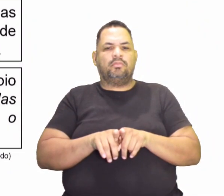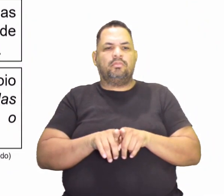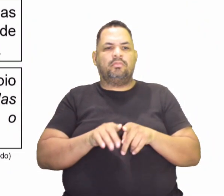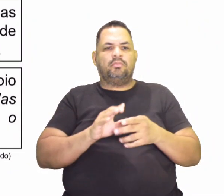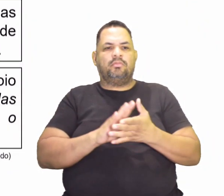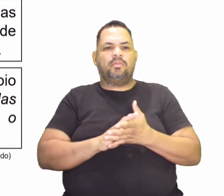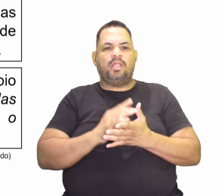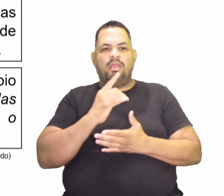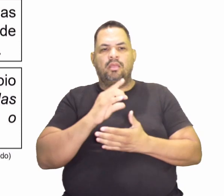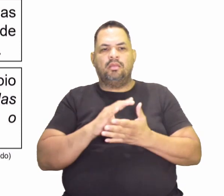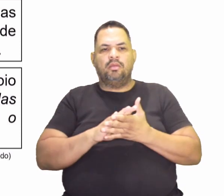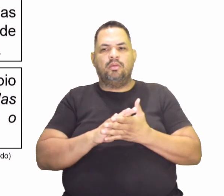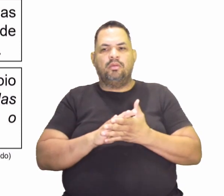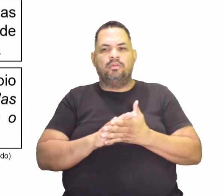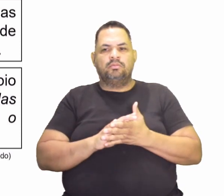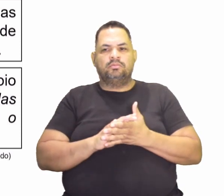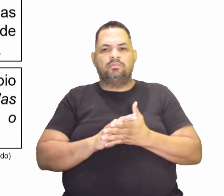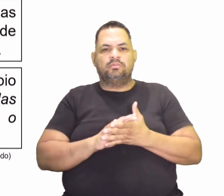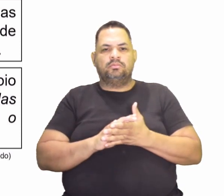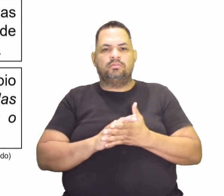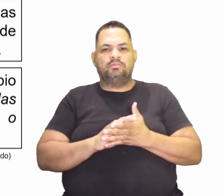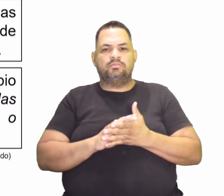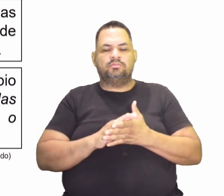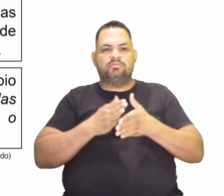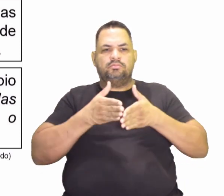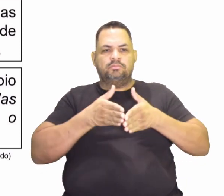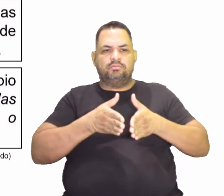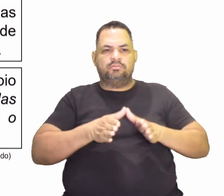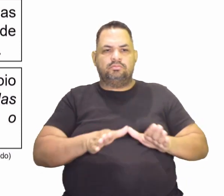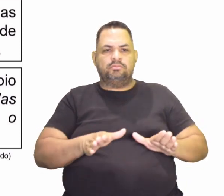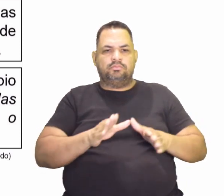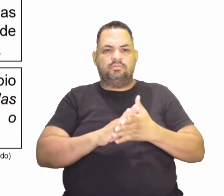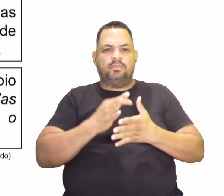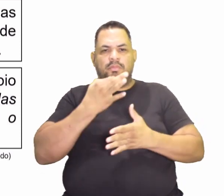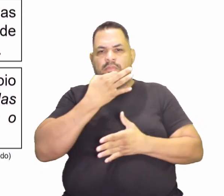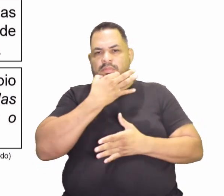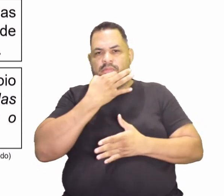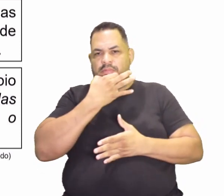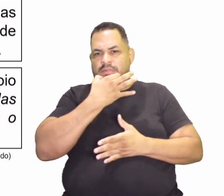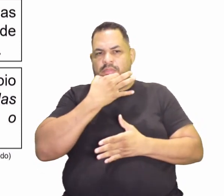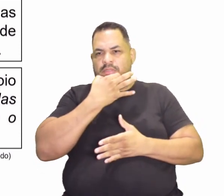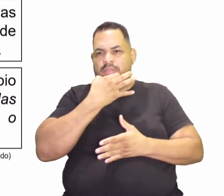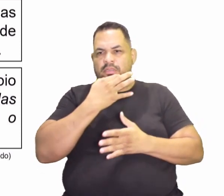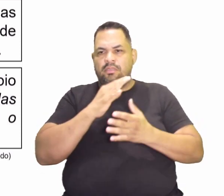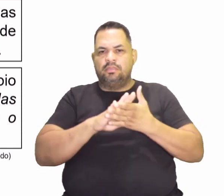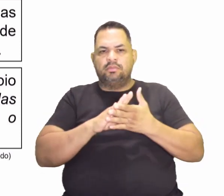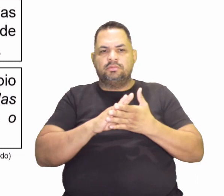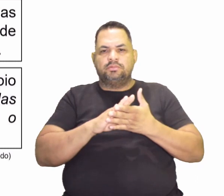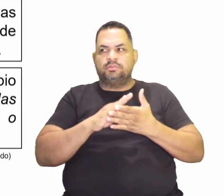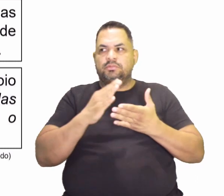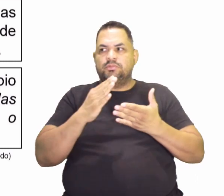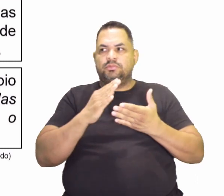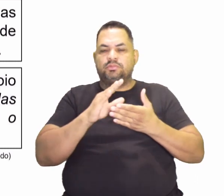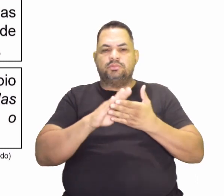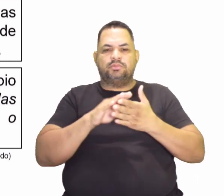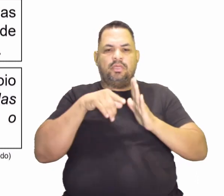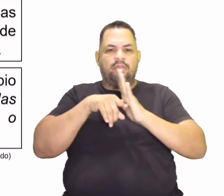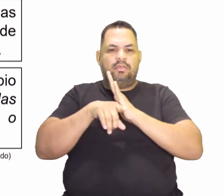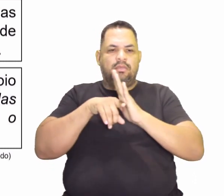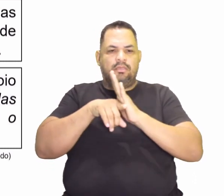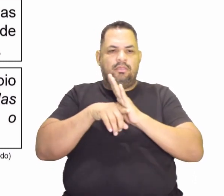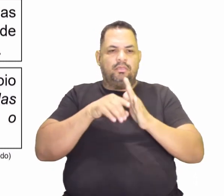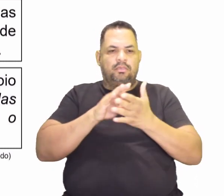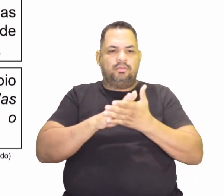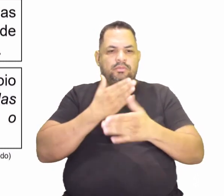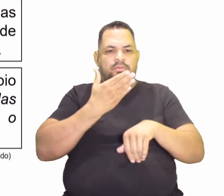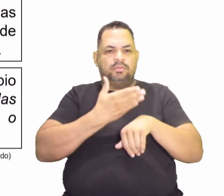o John Locke. Ele nasceu na Inglaterra. As suas obras, os ensaios acerca